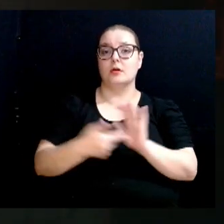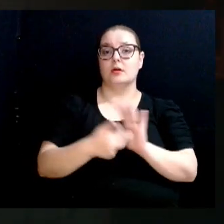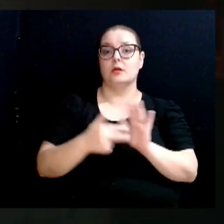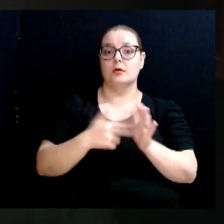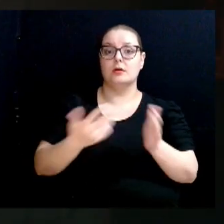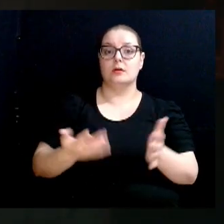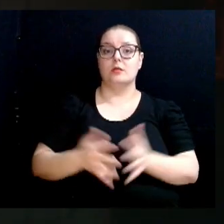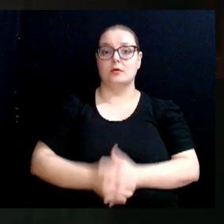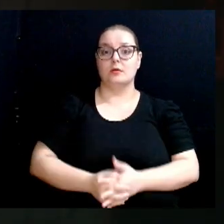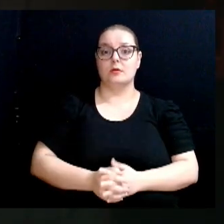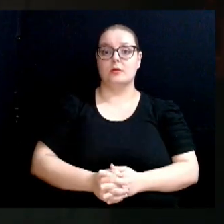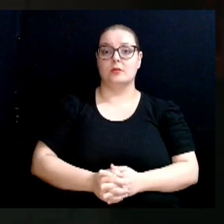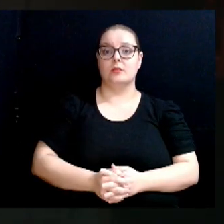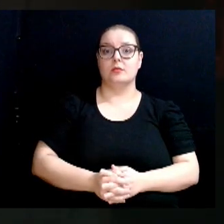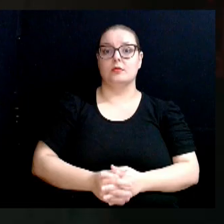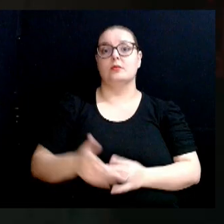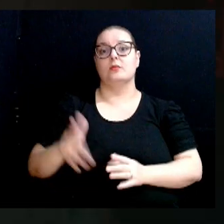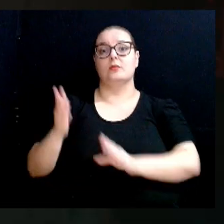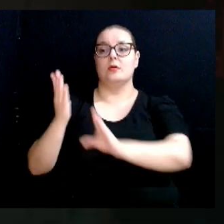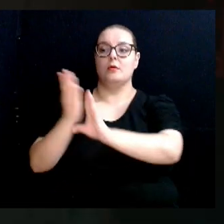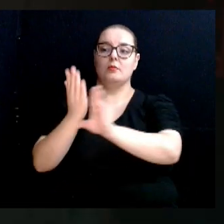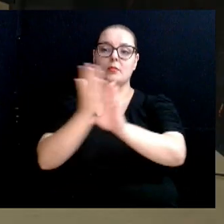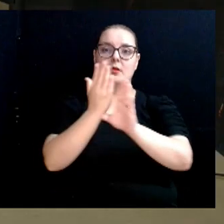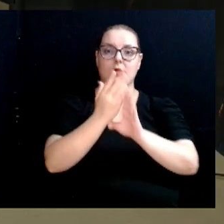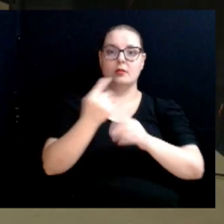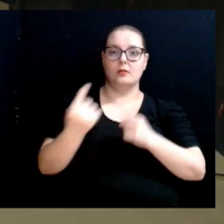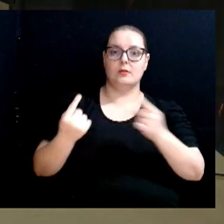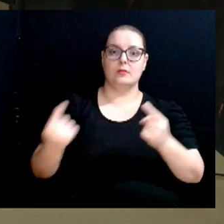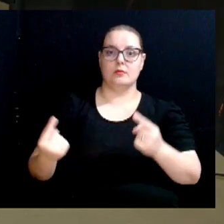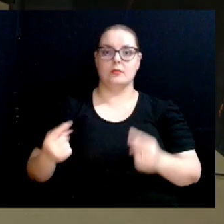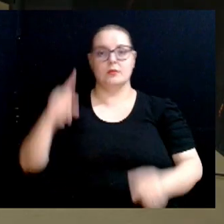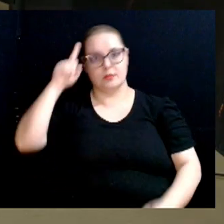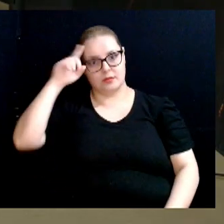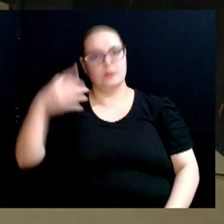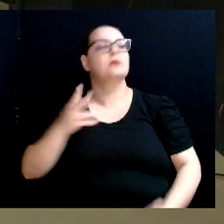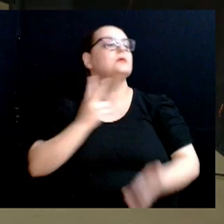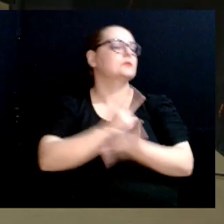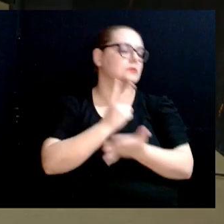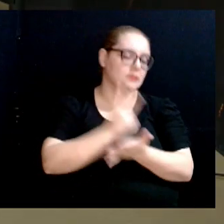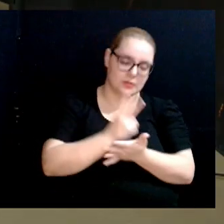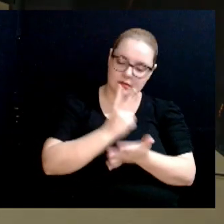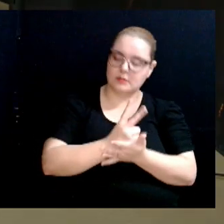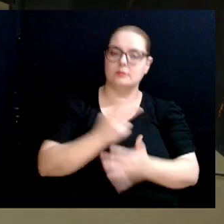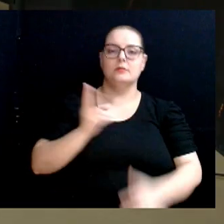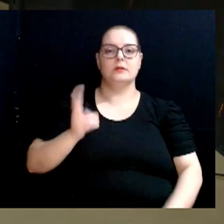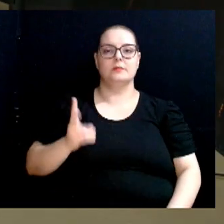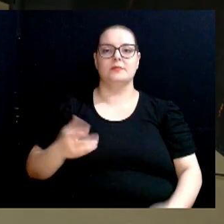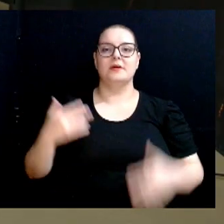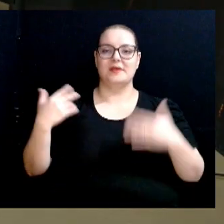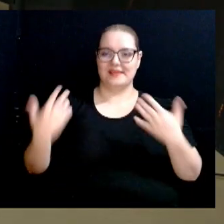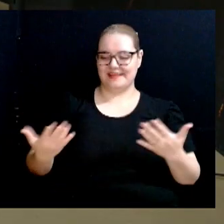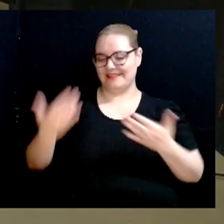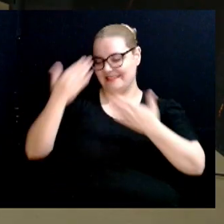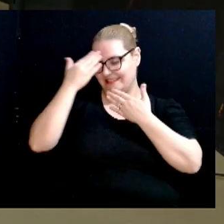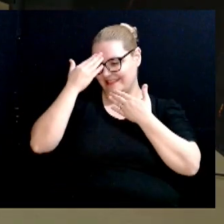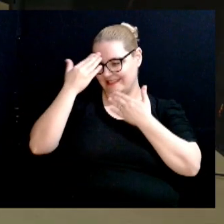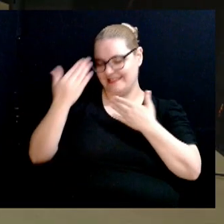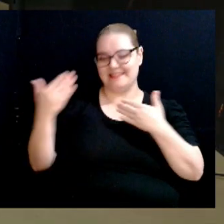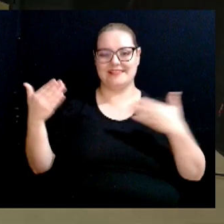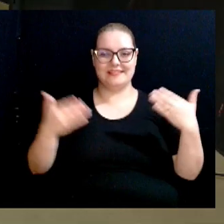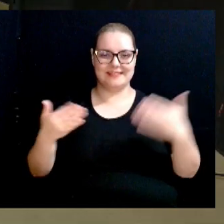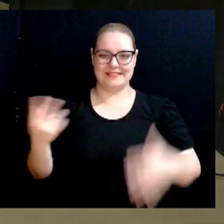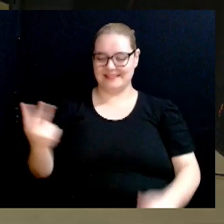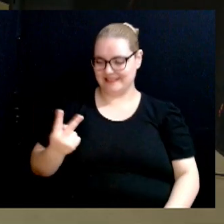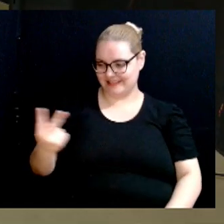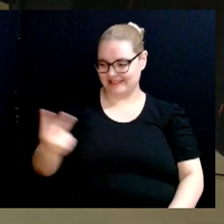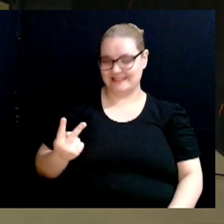continuar descobrindo um ao outro. Exato, diariamente. O tempo todo. É isso aí, gente. Eu agradeço a participação de vocês. Eu